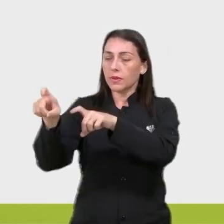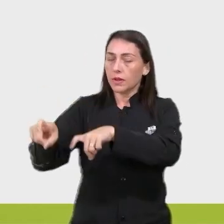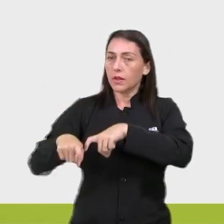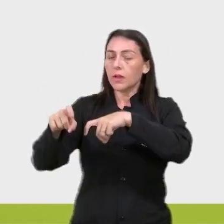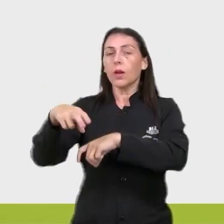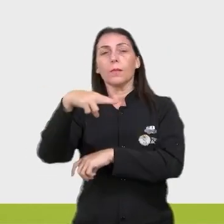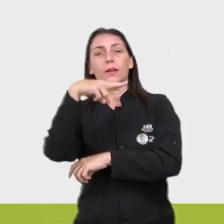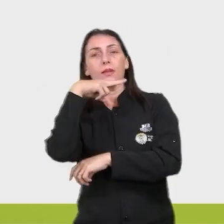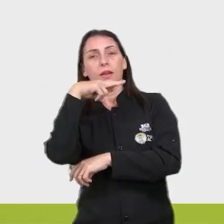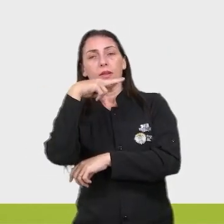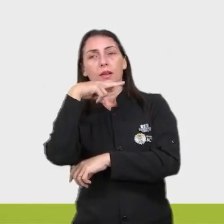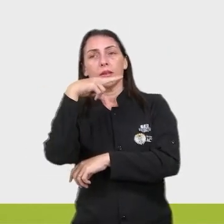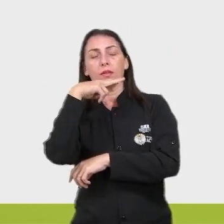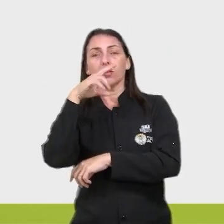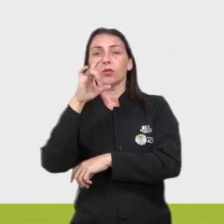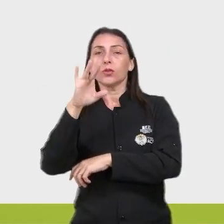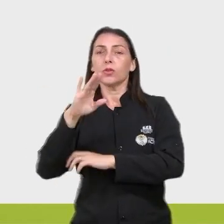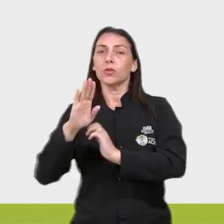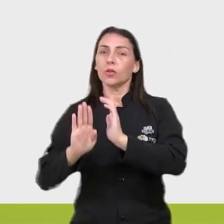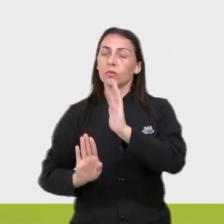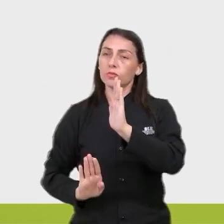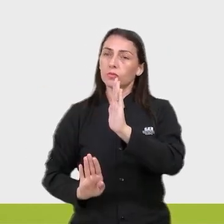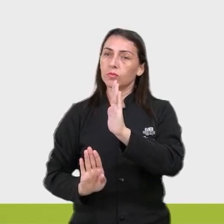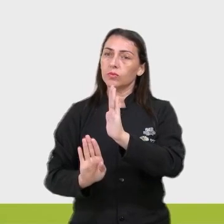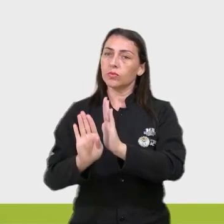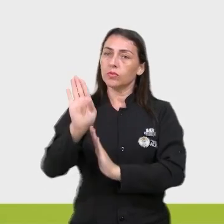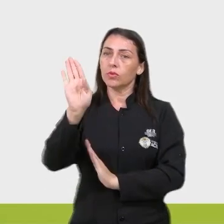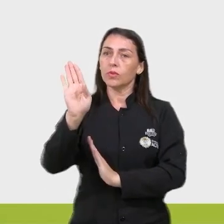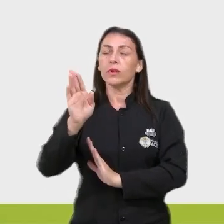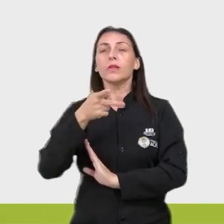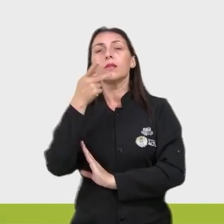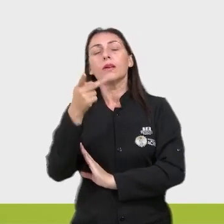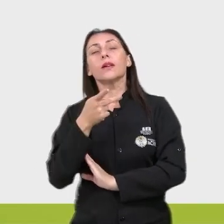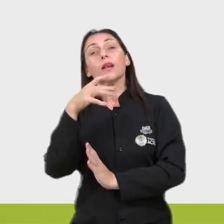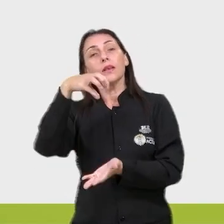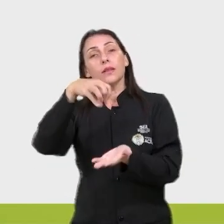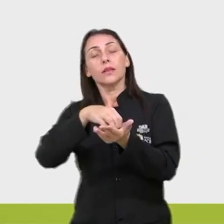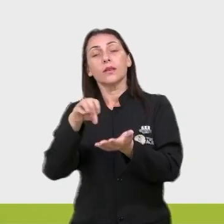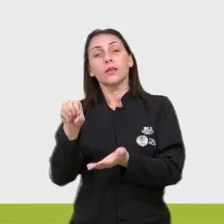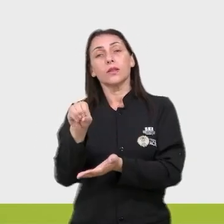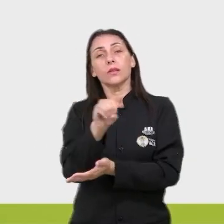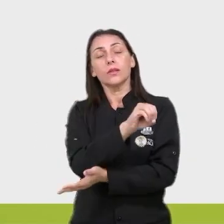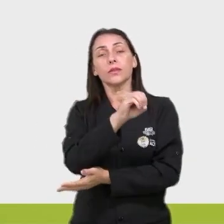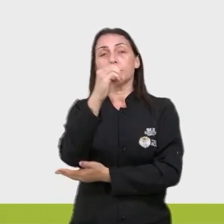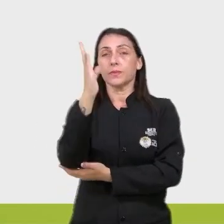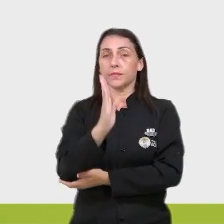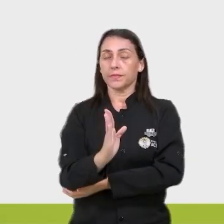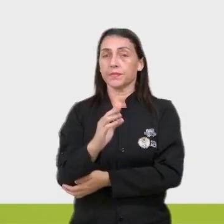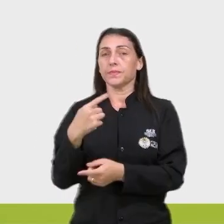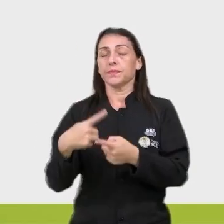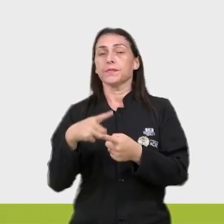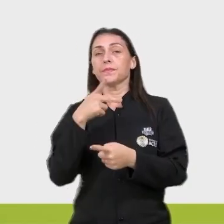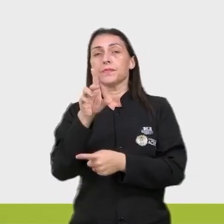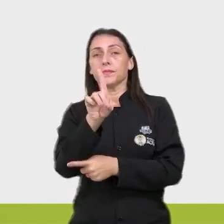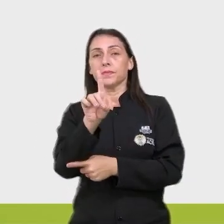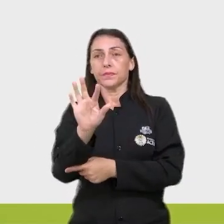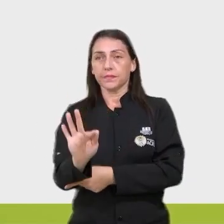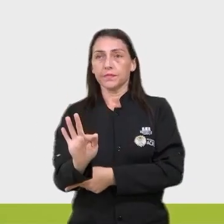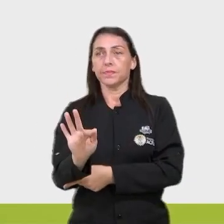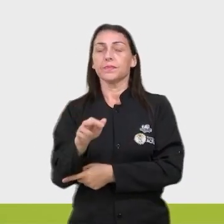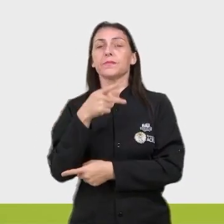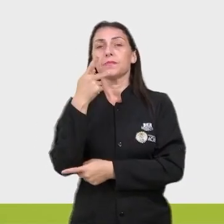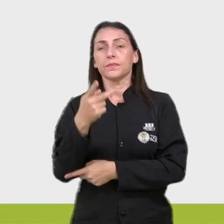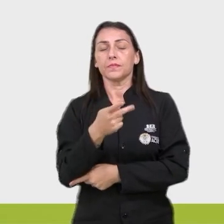da cana-de-açúcar, só aumentaram. Então, está falando aí que é no centro-oeste do Brasil, porque fala do Distrito Federal,